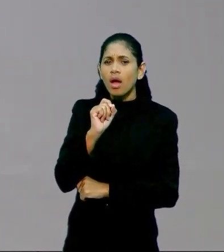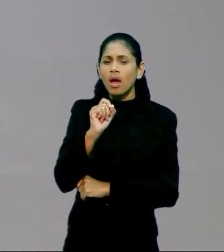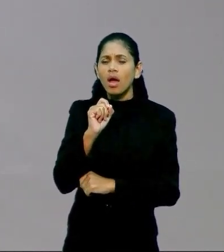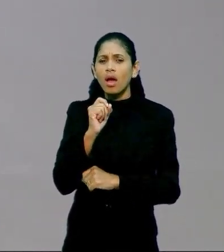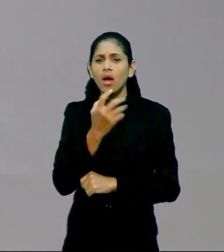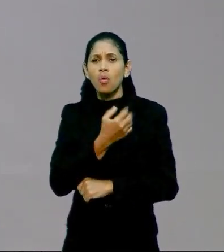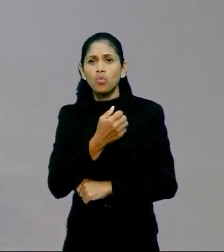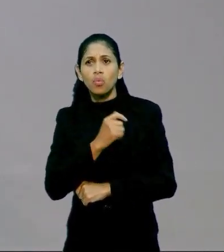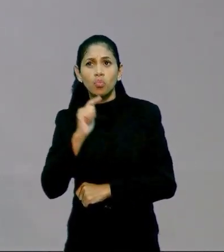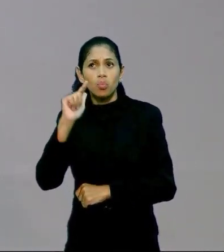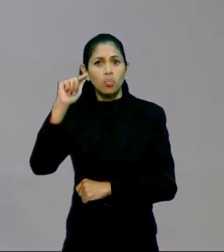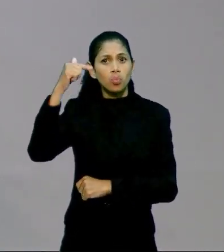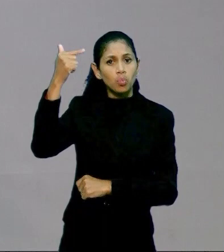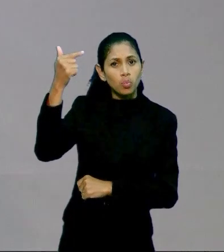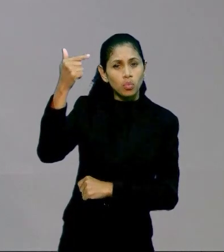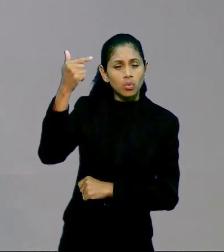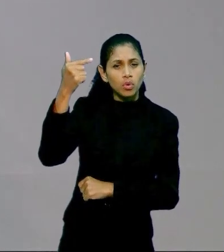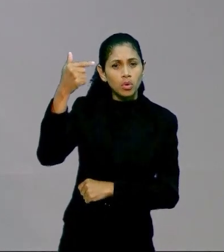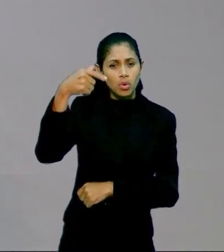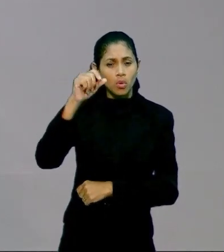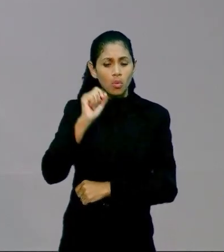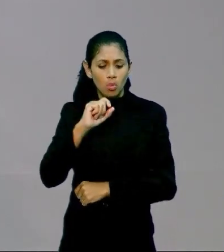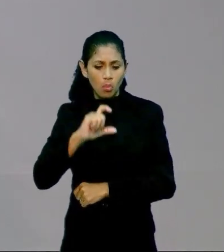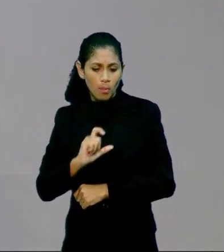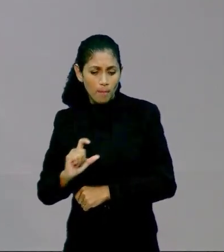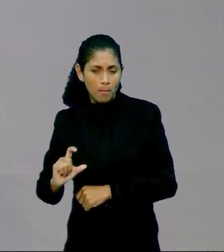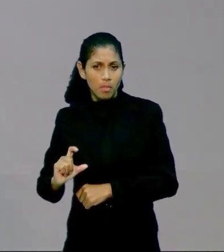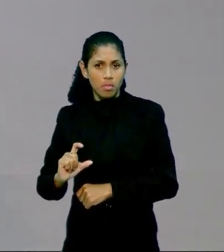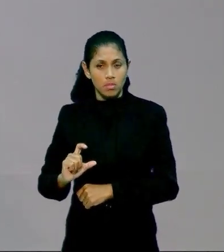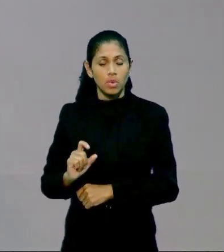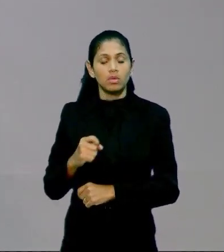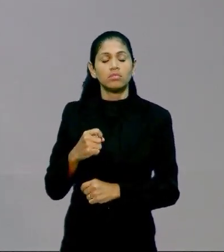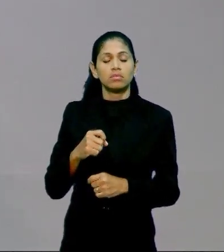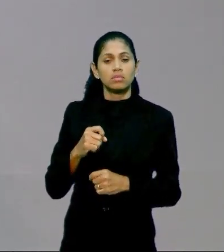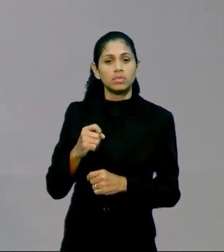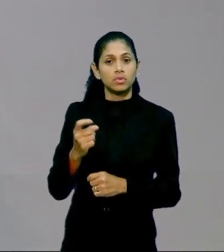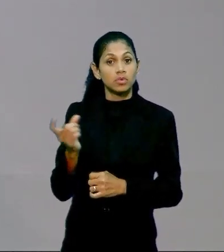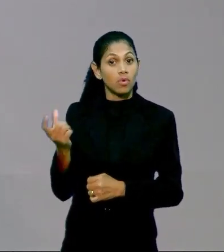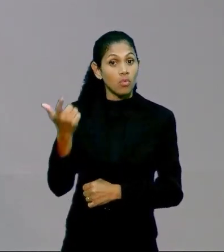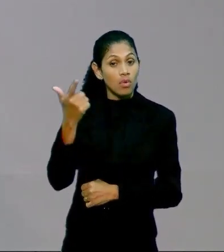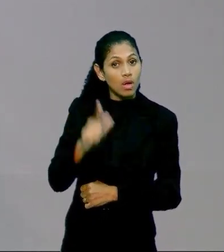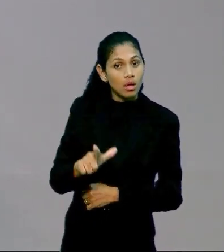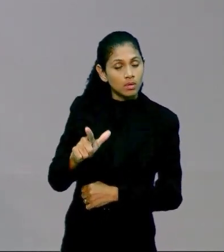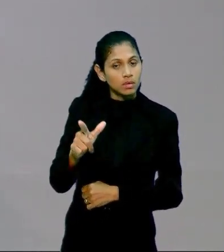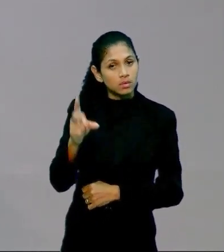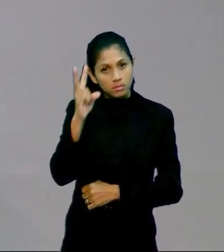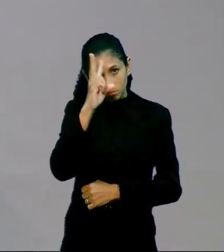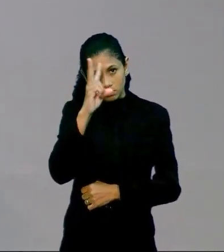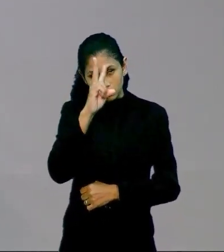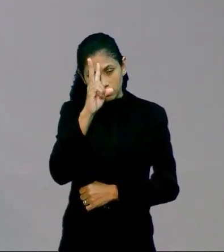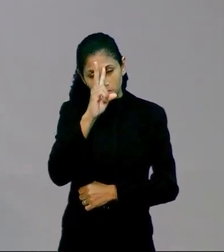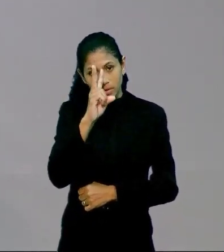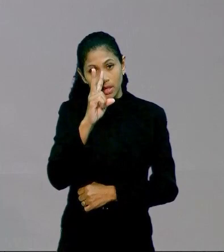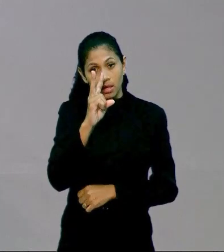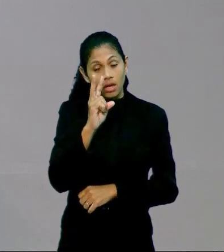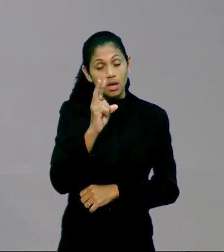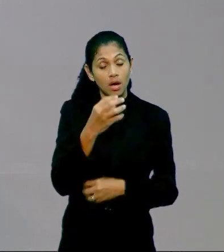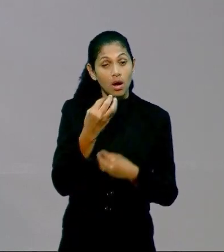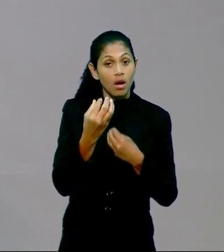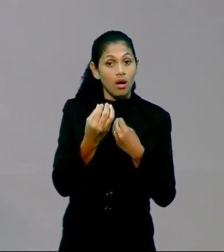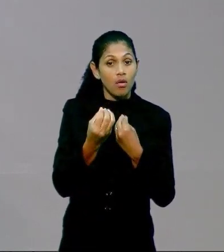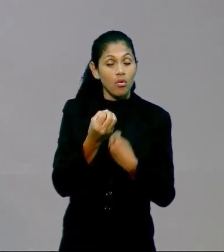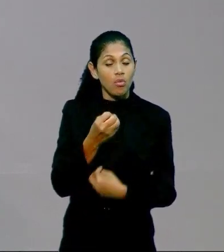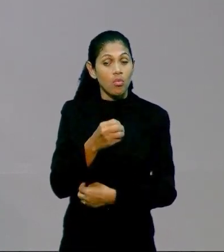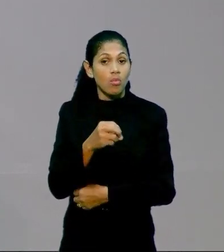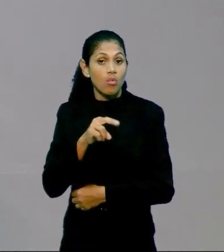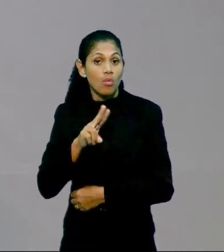embaixo. Então, nessa parte aqui, rapidamente eu vou relembrar ou ensinar para vocês, né, caso alguém não